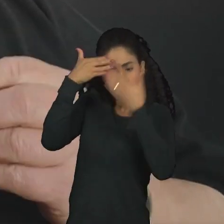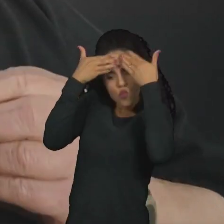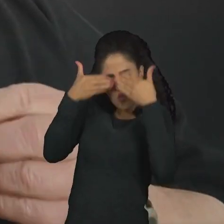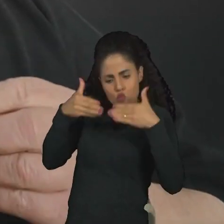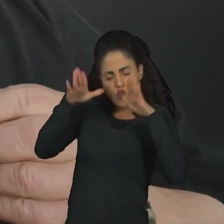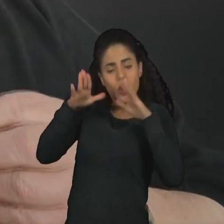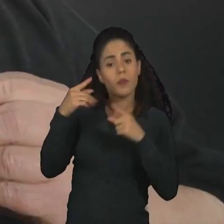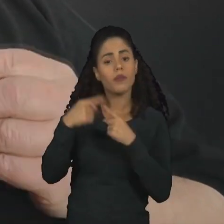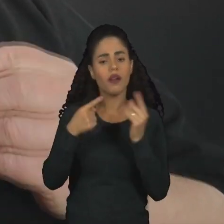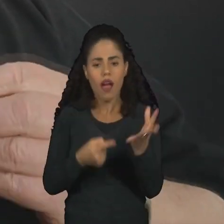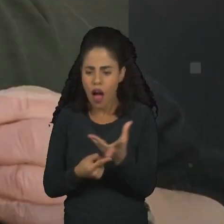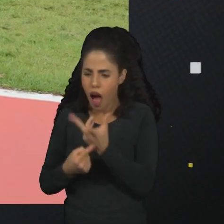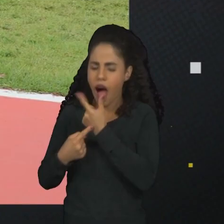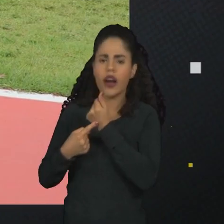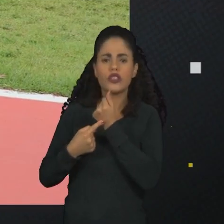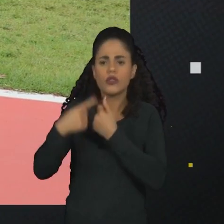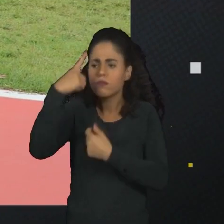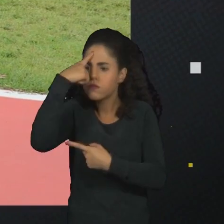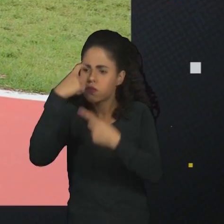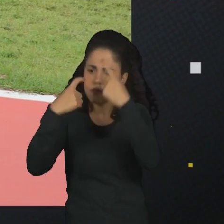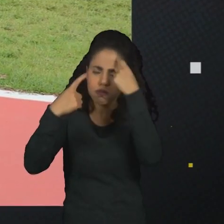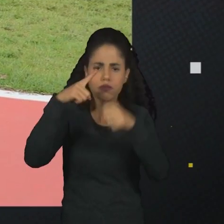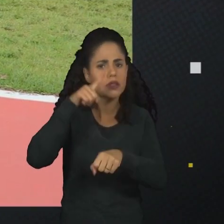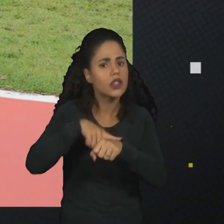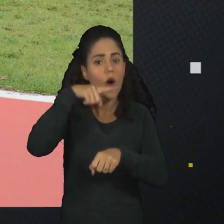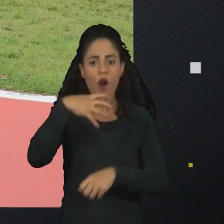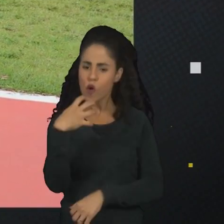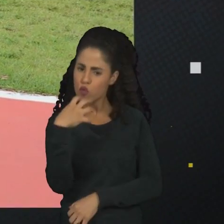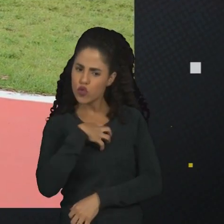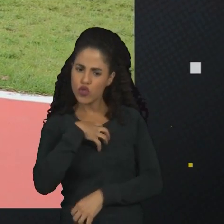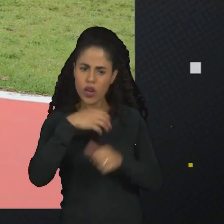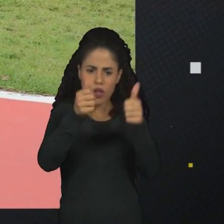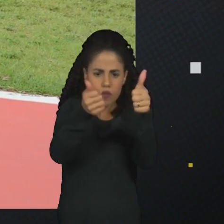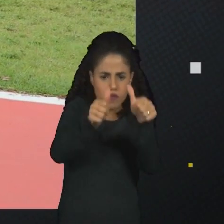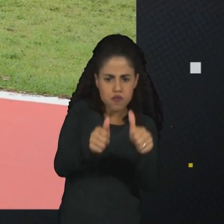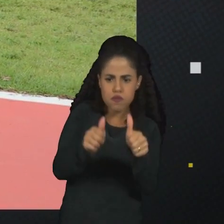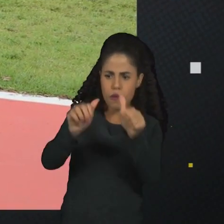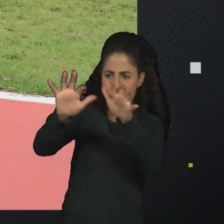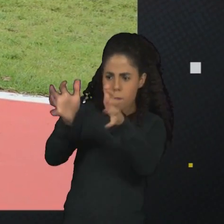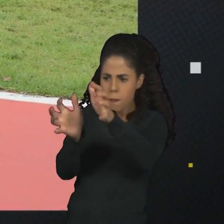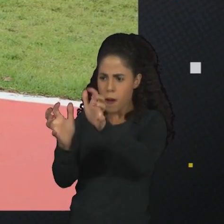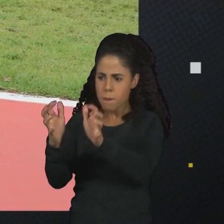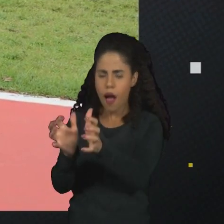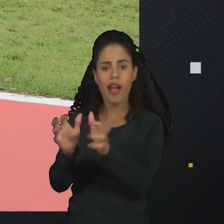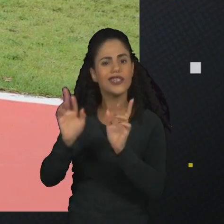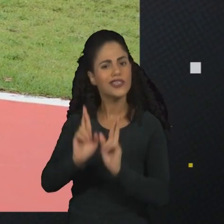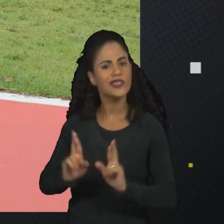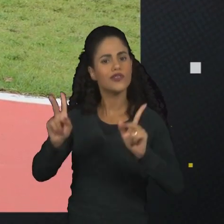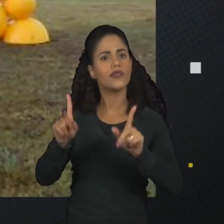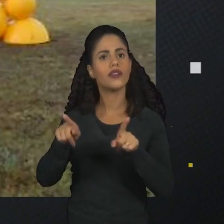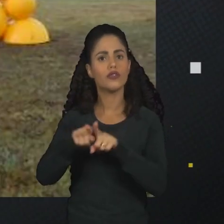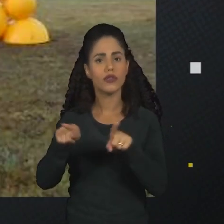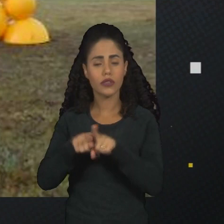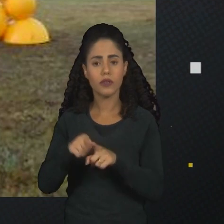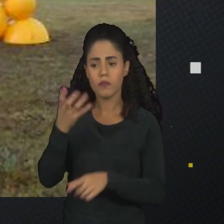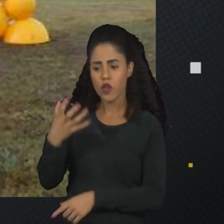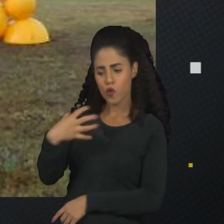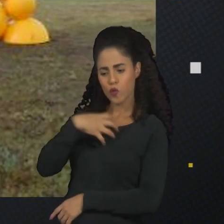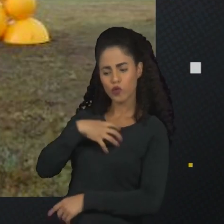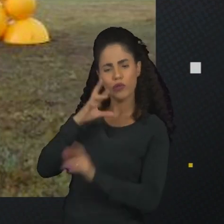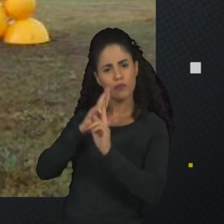não é outra coisa senão a invenção da forma, uma invenção que produz no ser humano uma